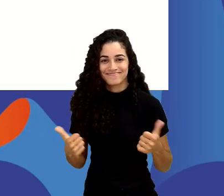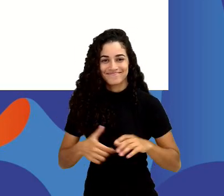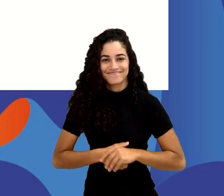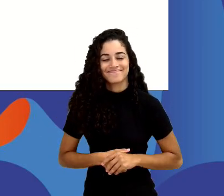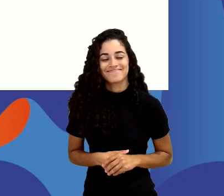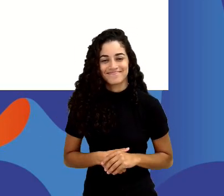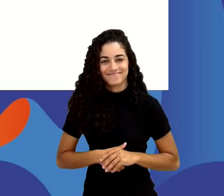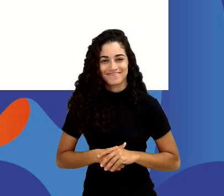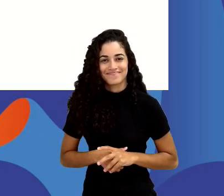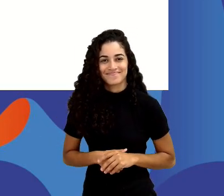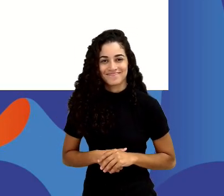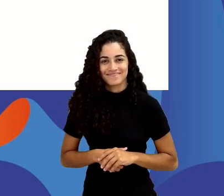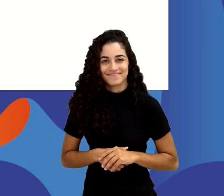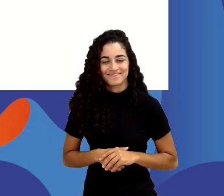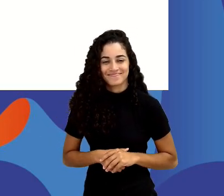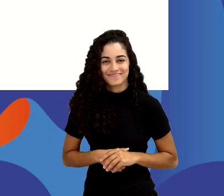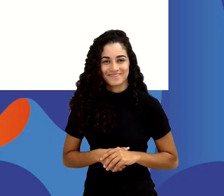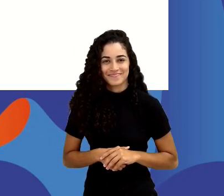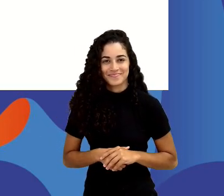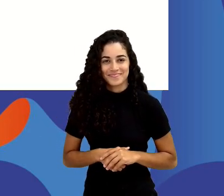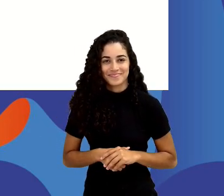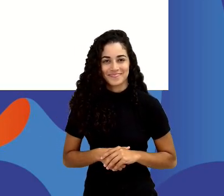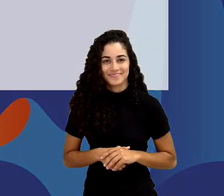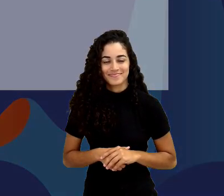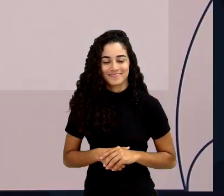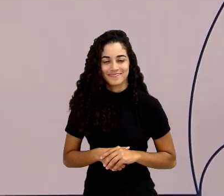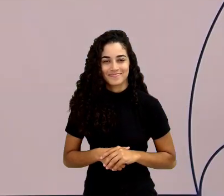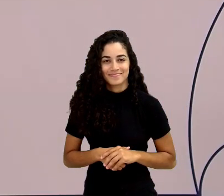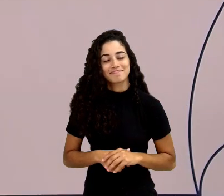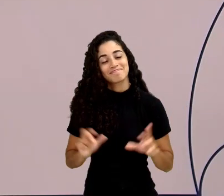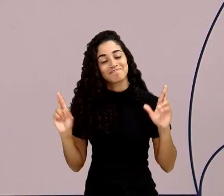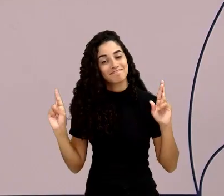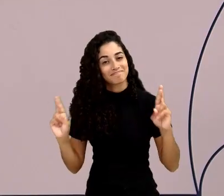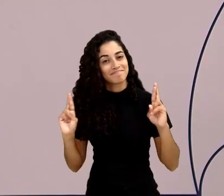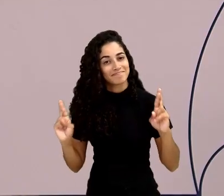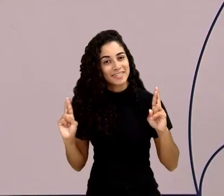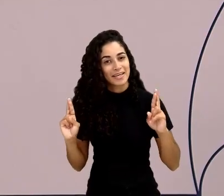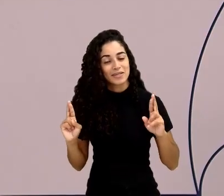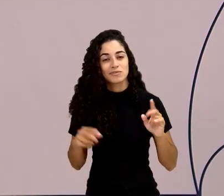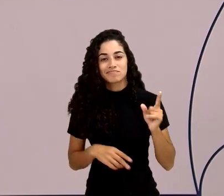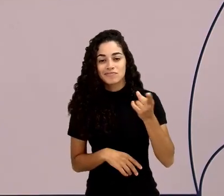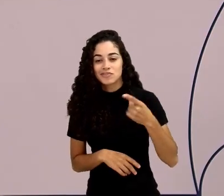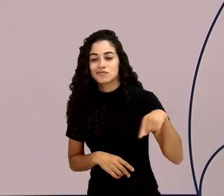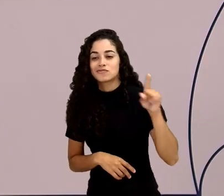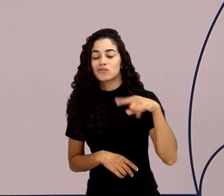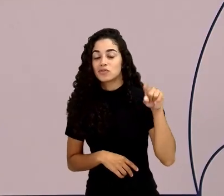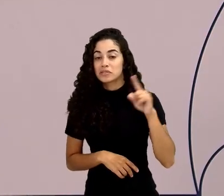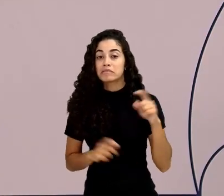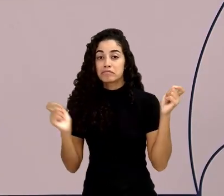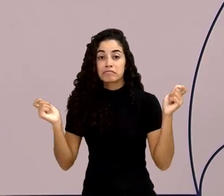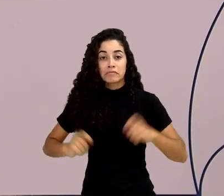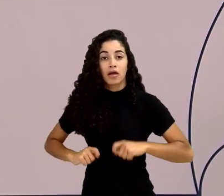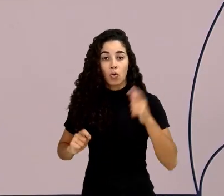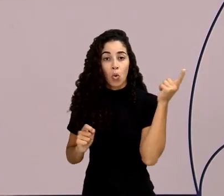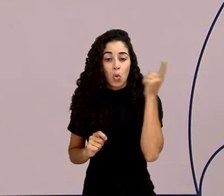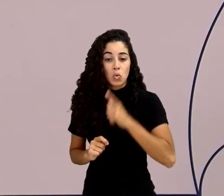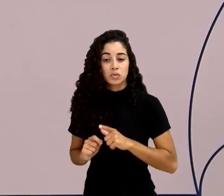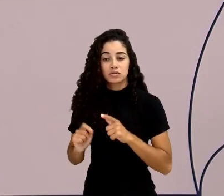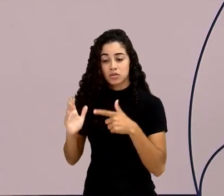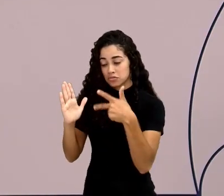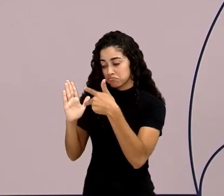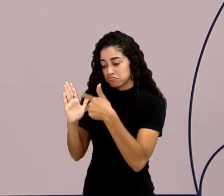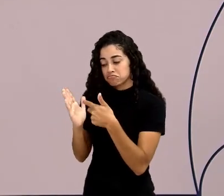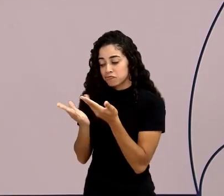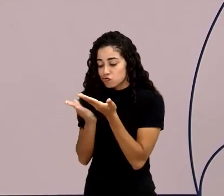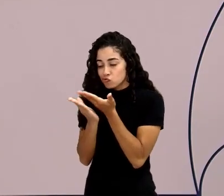de trabalhar aqui com vocês. Espero que vocês possam realizar o